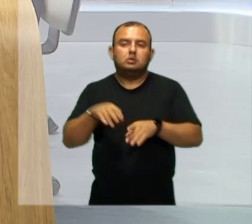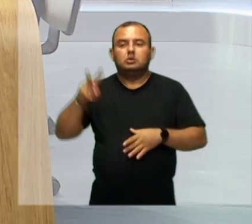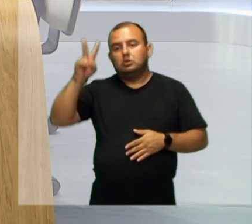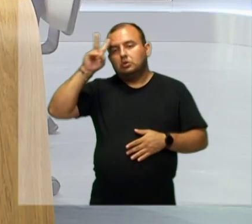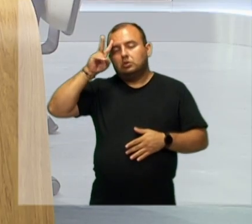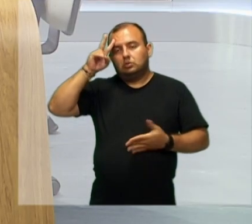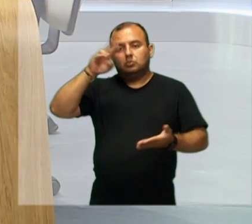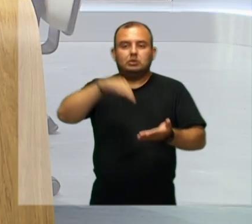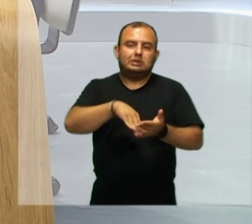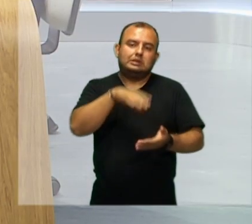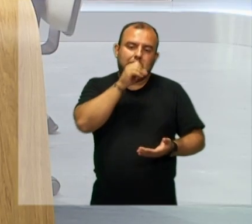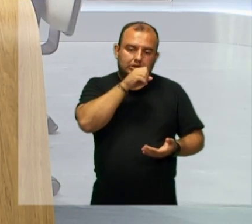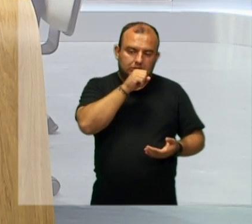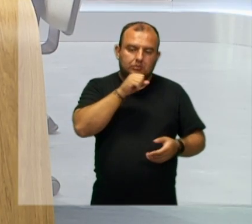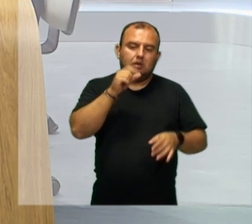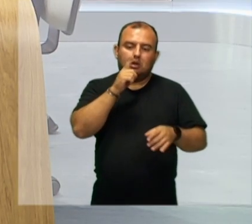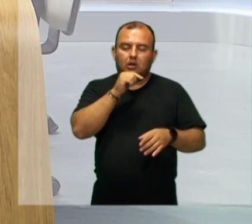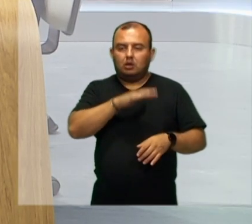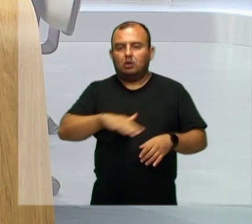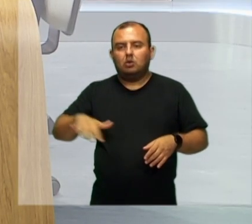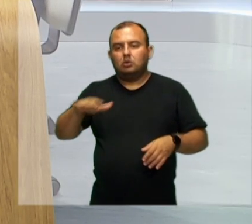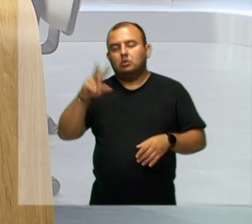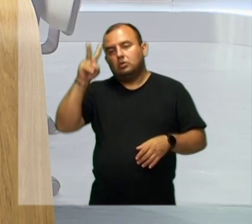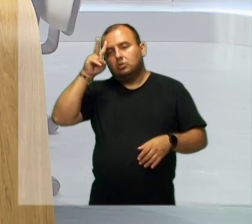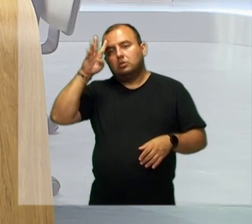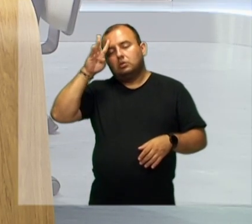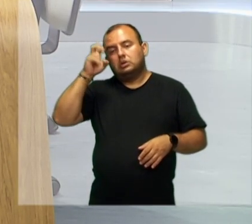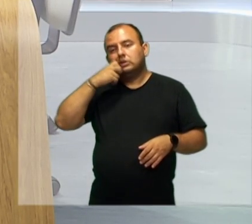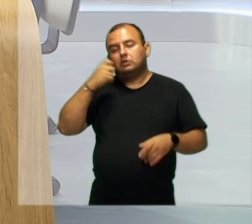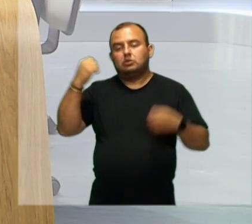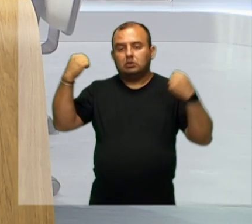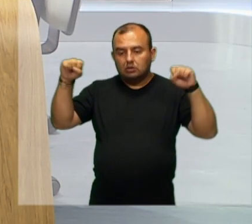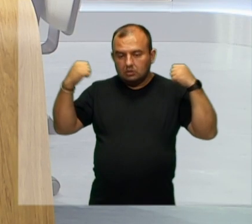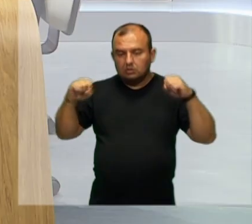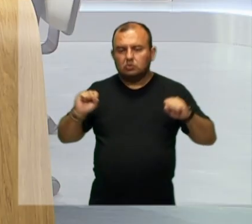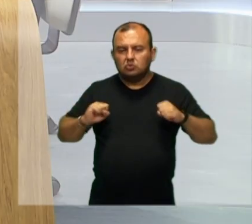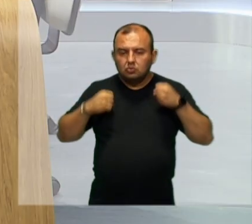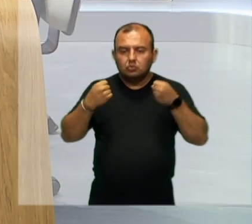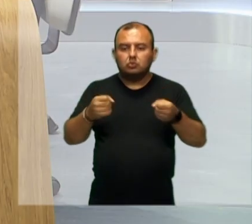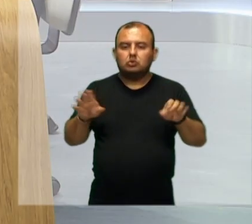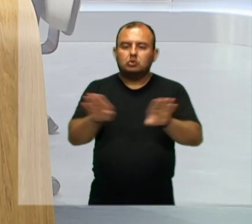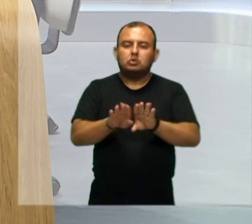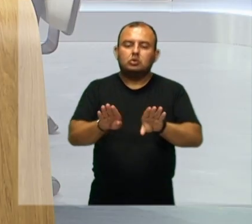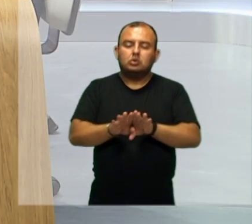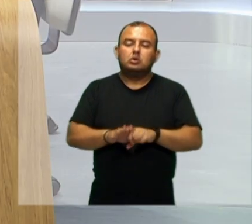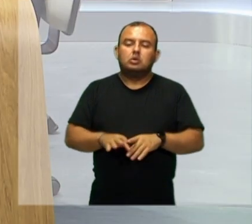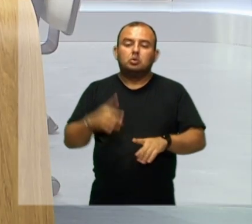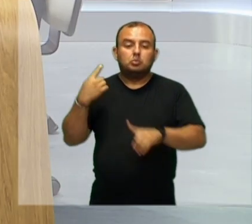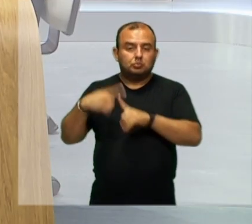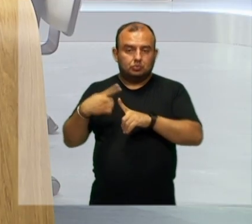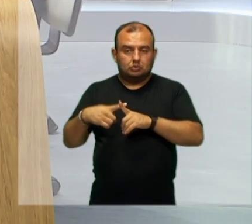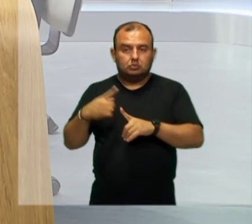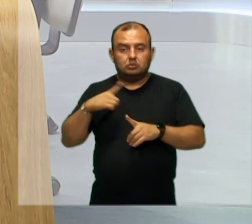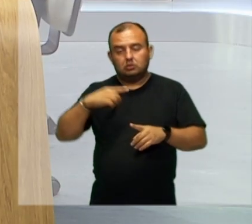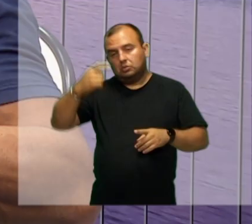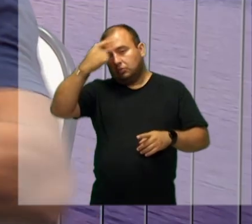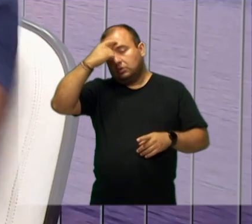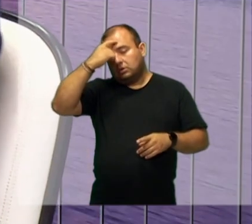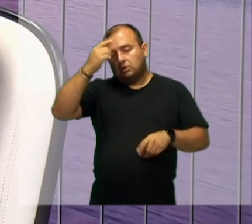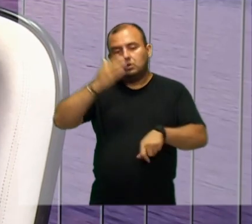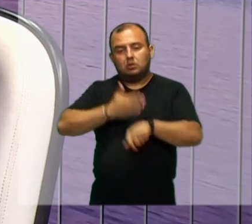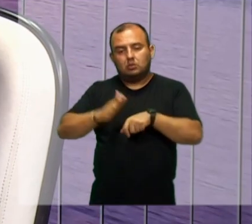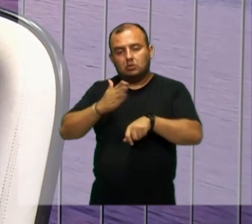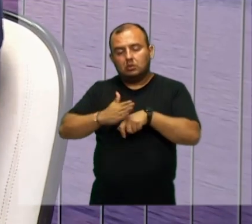sábado. Na água e segunda, quarta e sexta na academia. Então, essa dedicação toda, ela é porque eu tenho a mentalidade de atleta, eu sei que